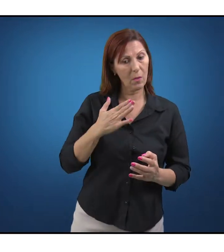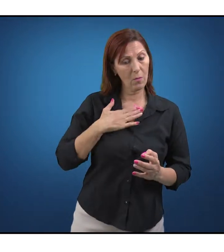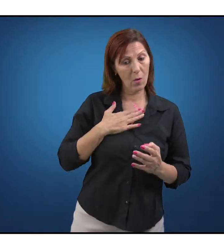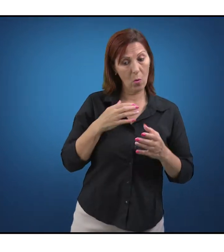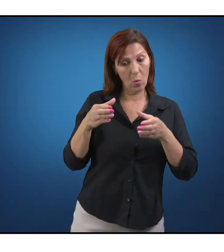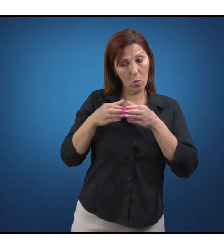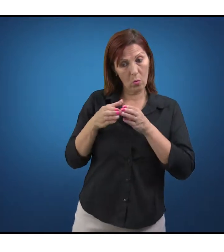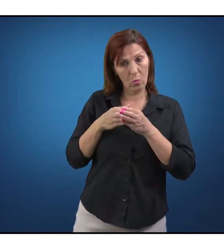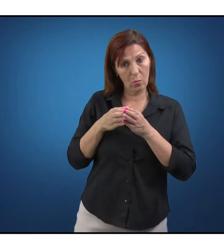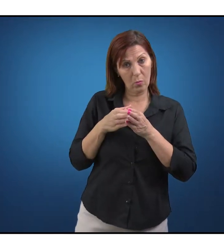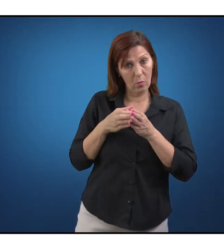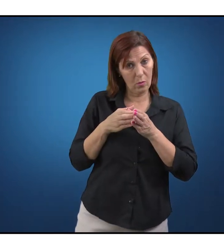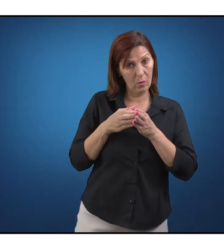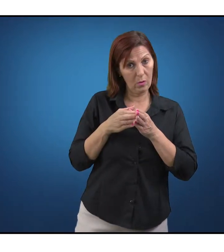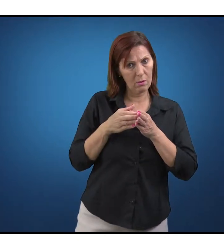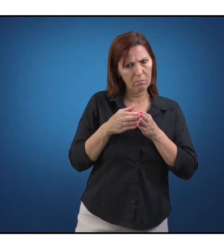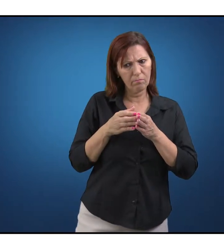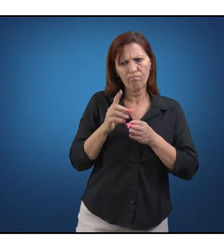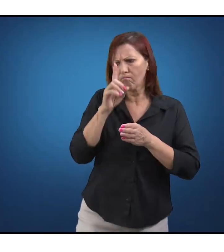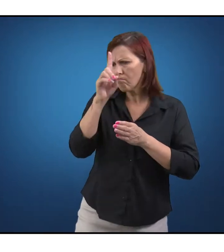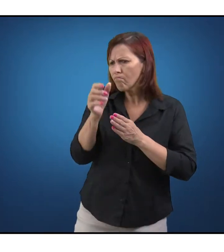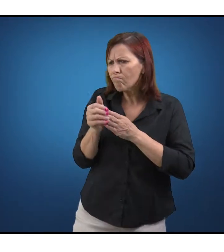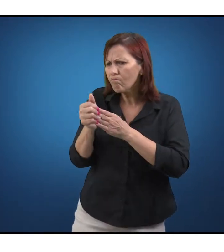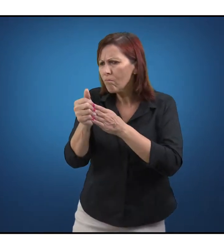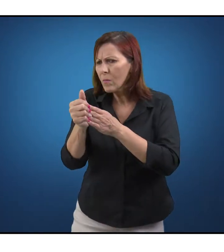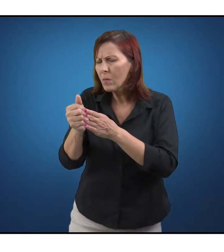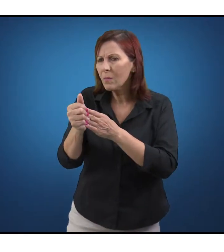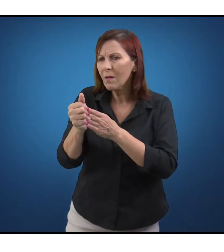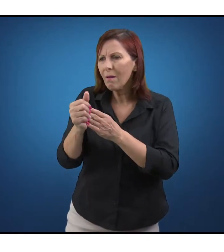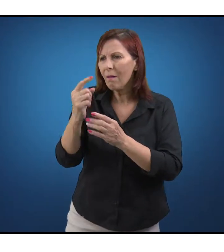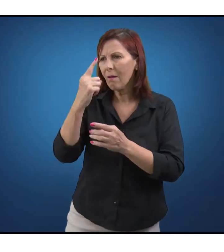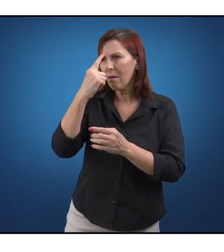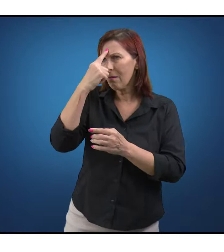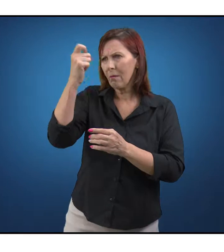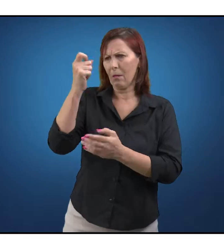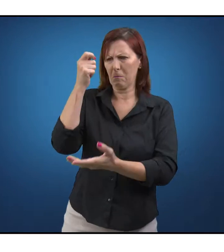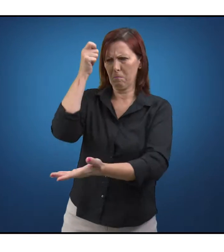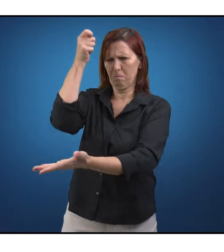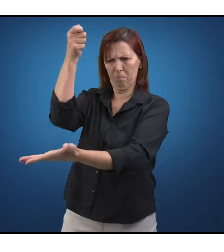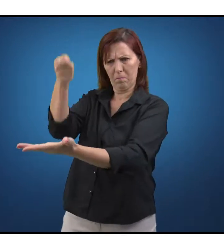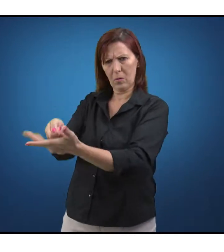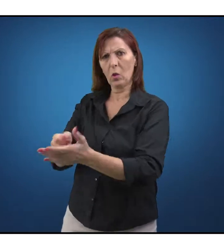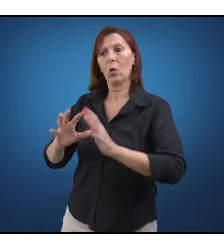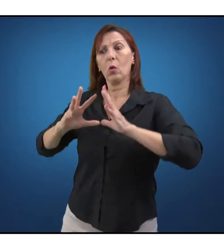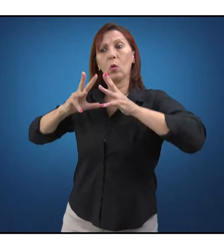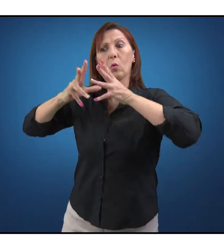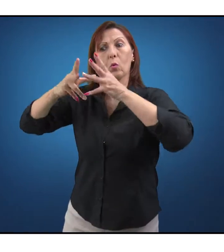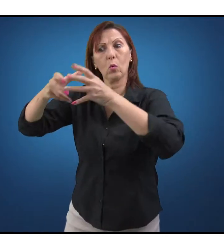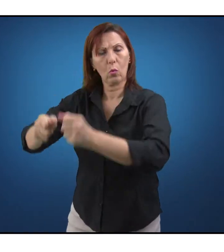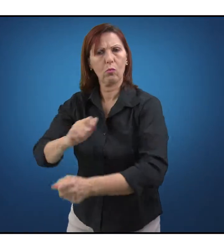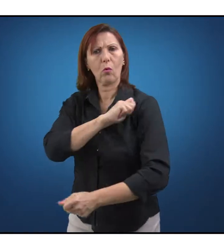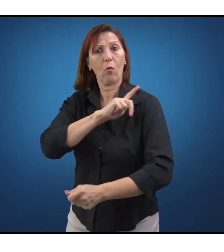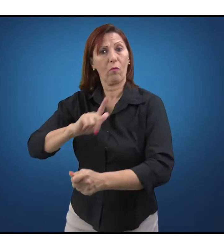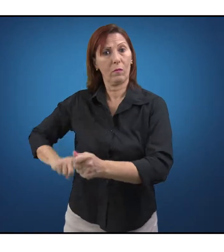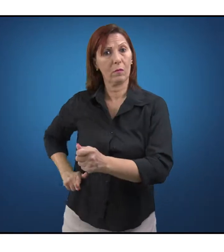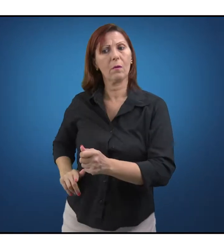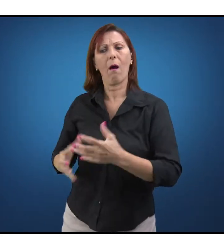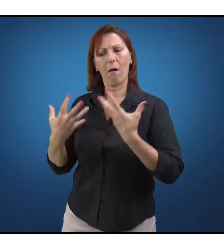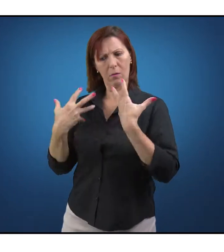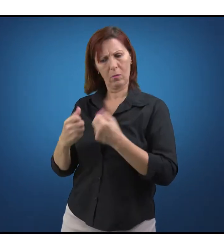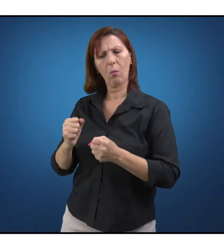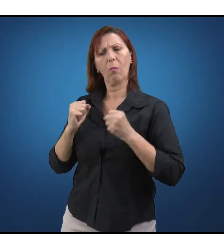meu grupo será ordenado pelos princípios autoritários, então todo governante que assumir o